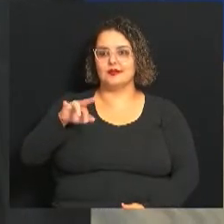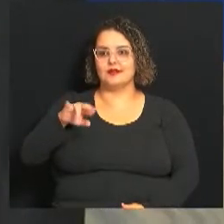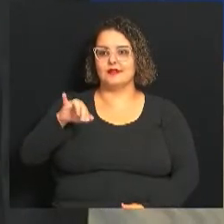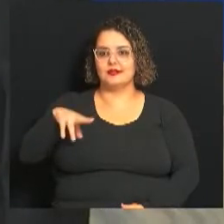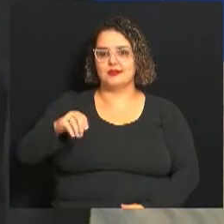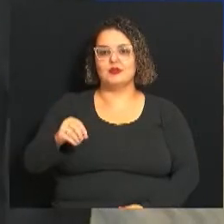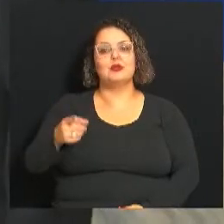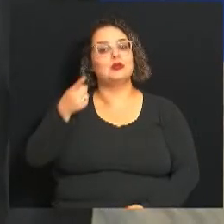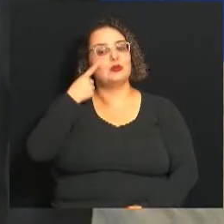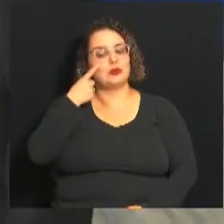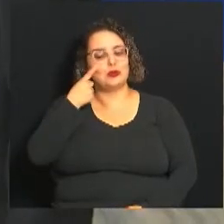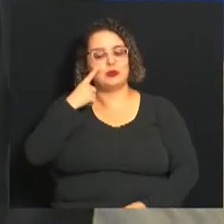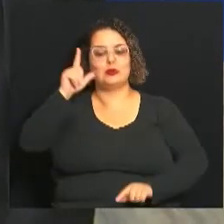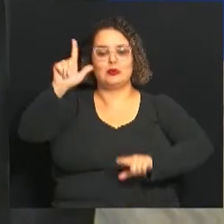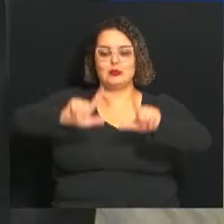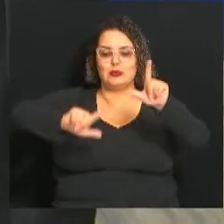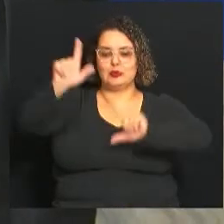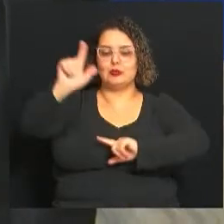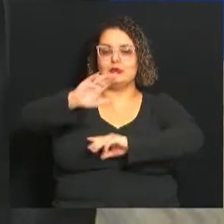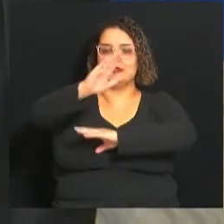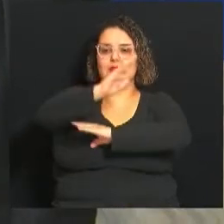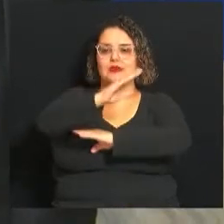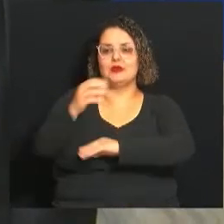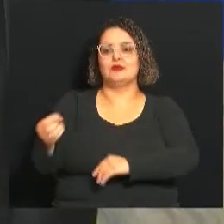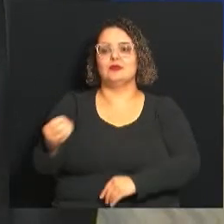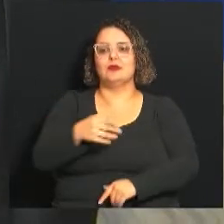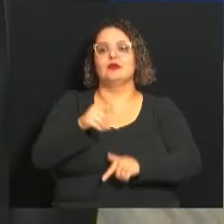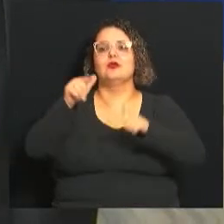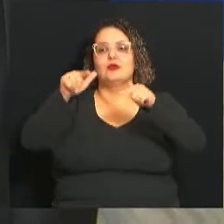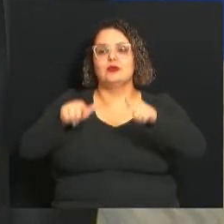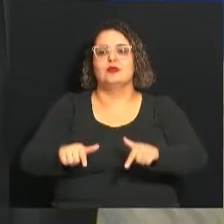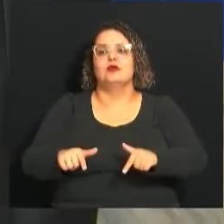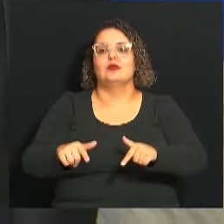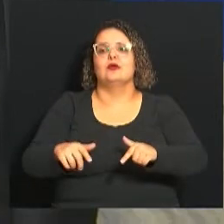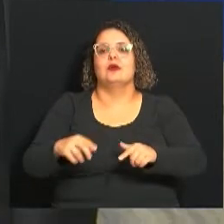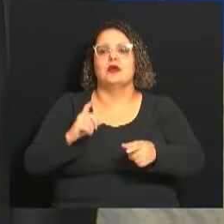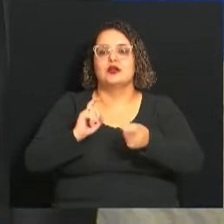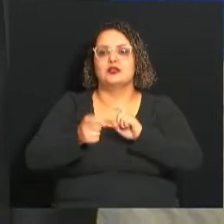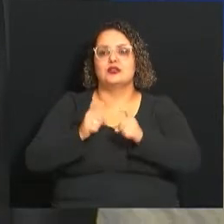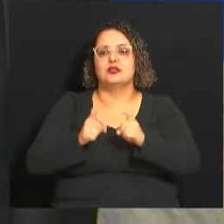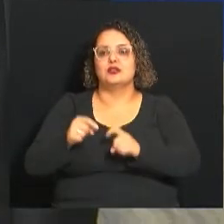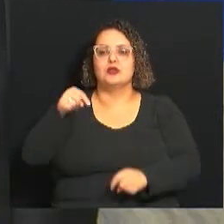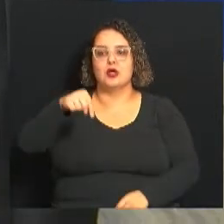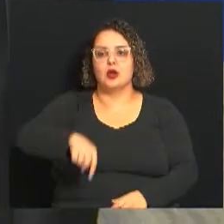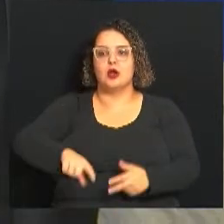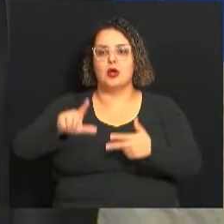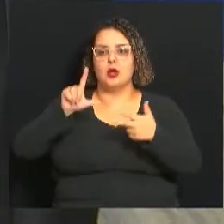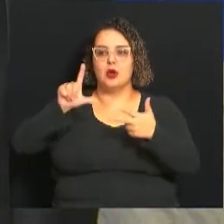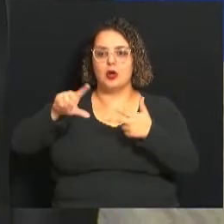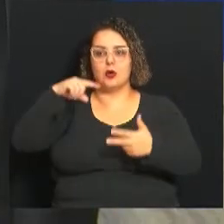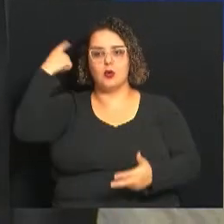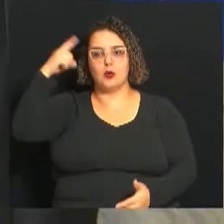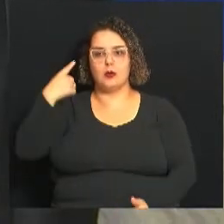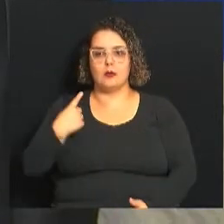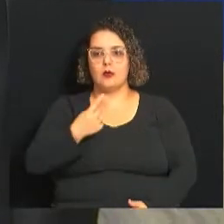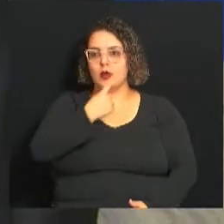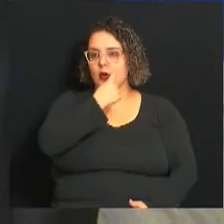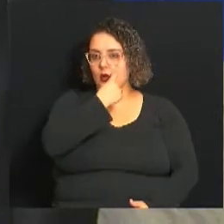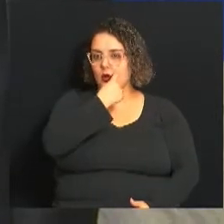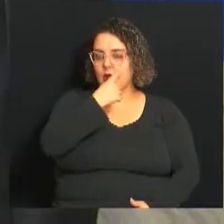TV Câmara Campinas, em novo local, as reuniões aqui do Legislativo. Mirna Abreu, agora nós teremos